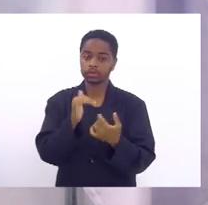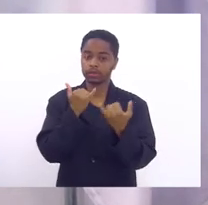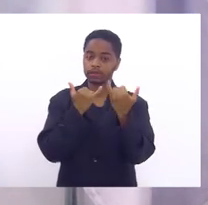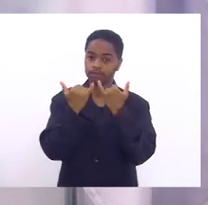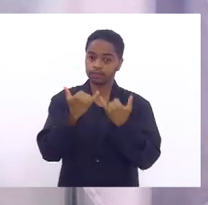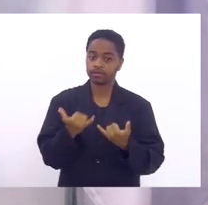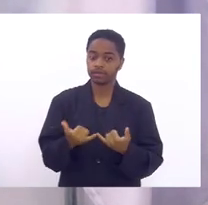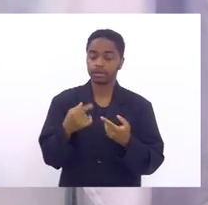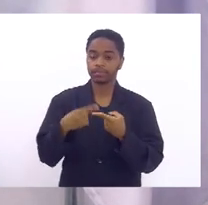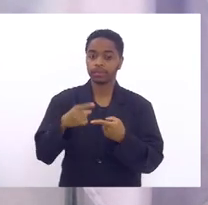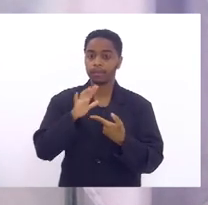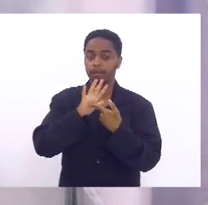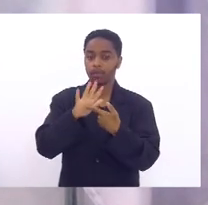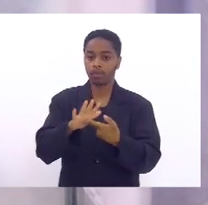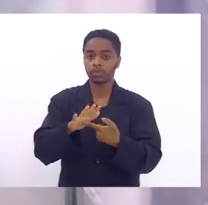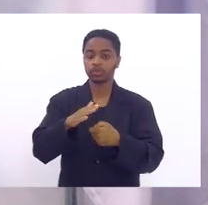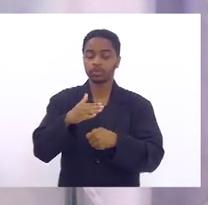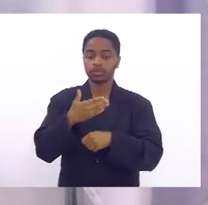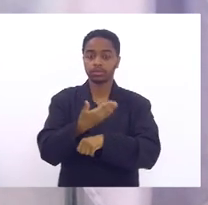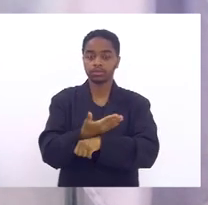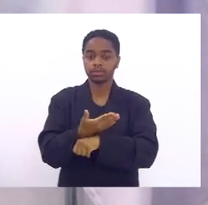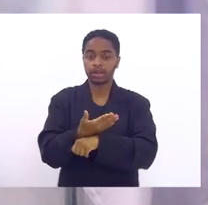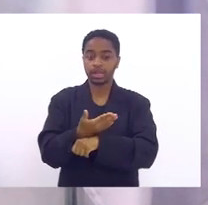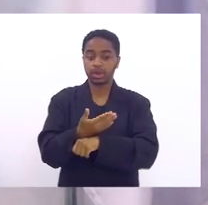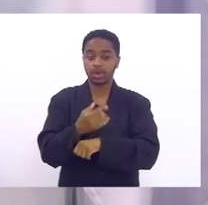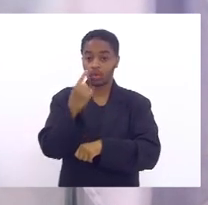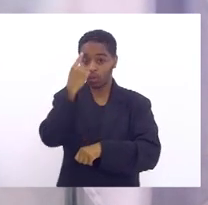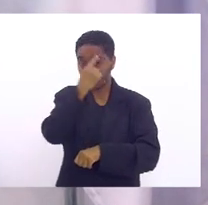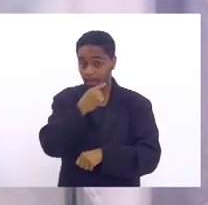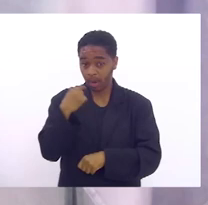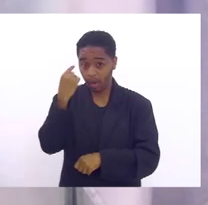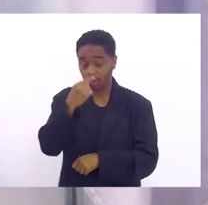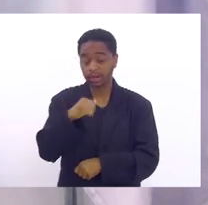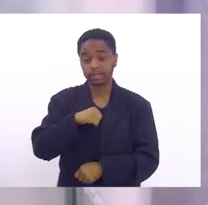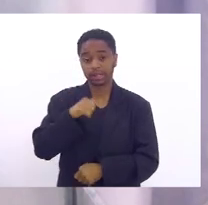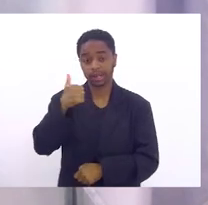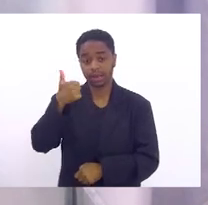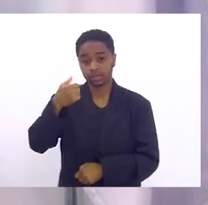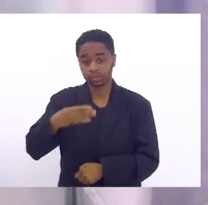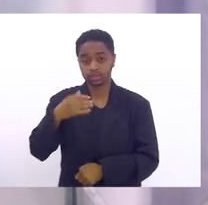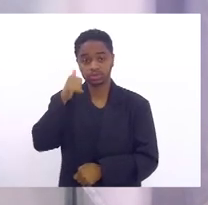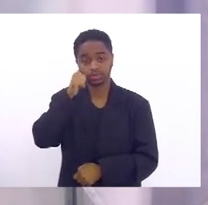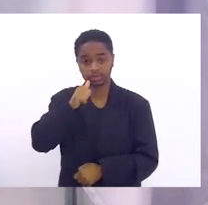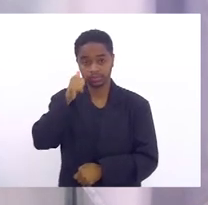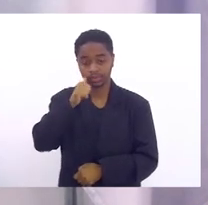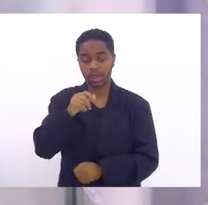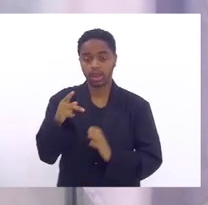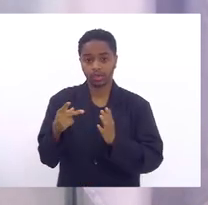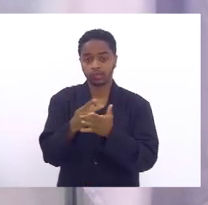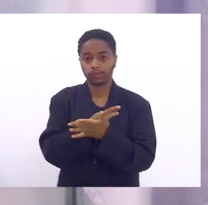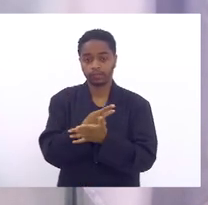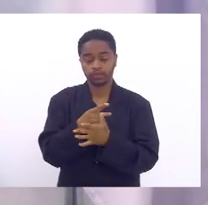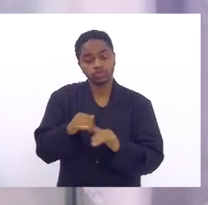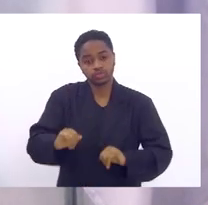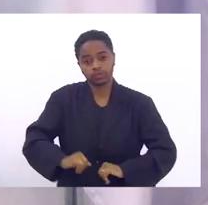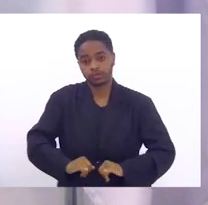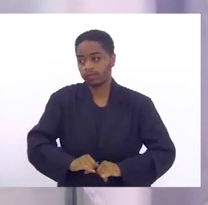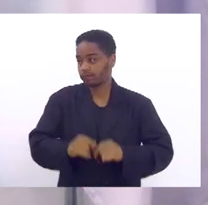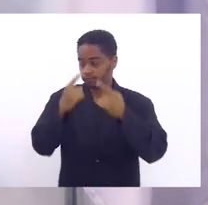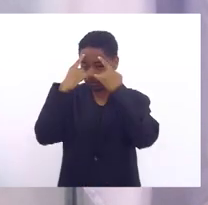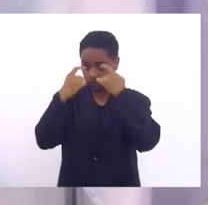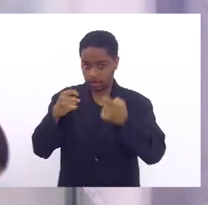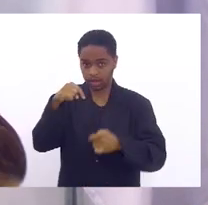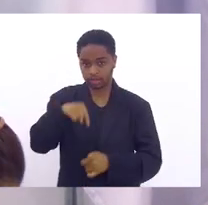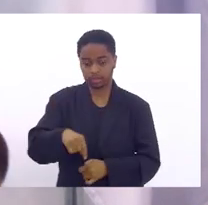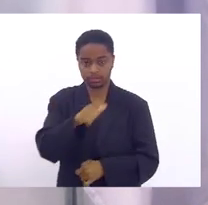demonstra que a cada hora 14 mulheres foram vítimas de violência no estado do Rio de Janeiro no que se refere à